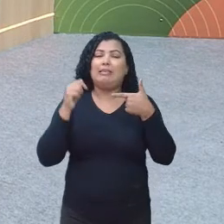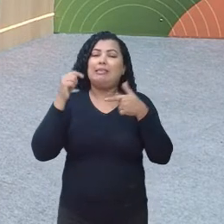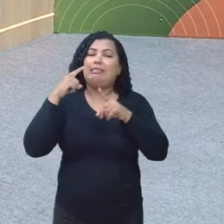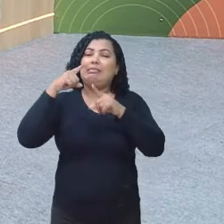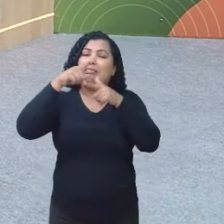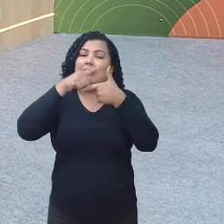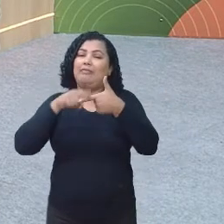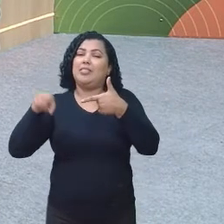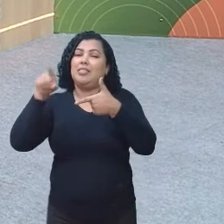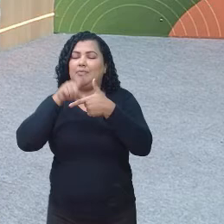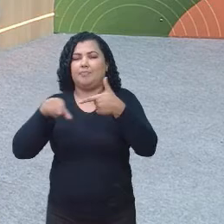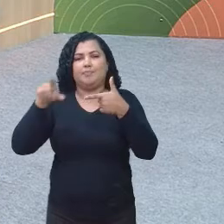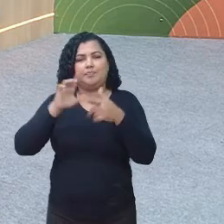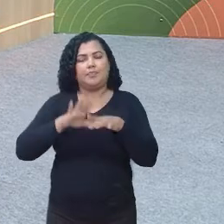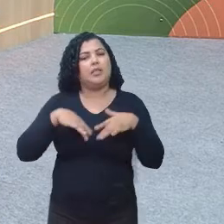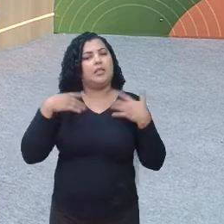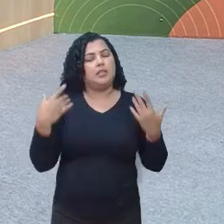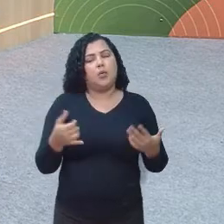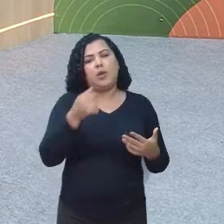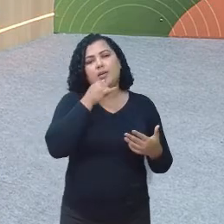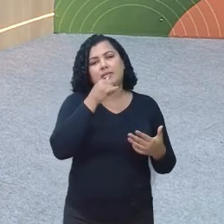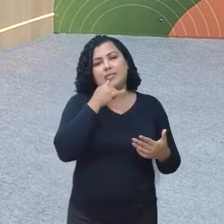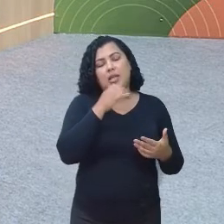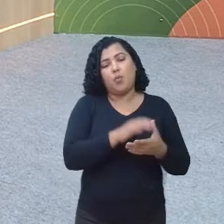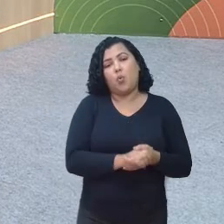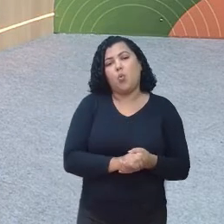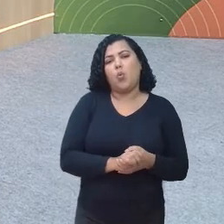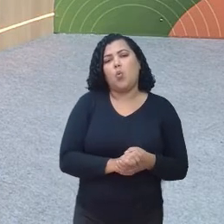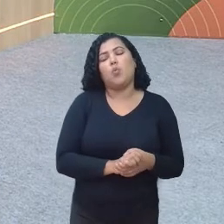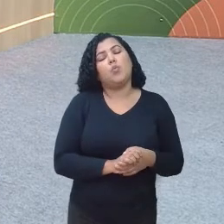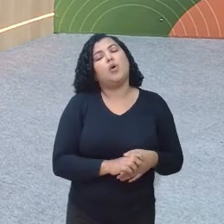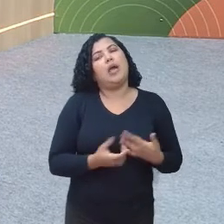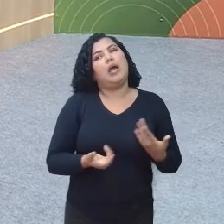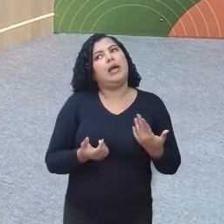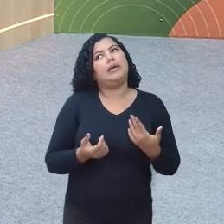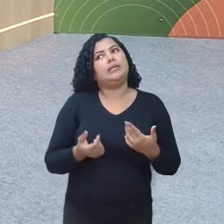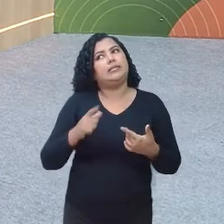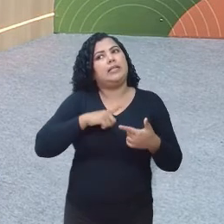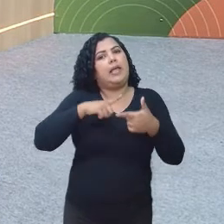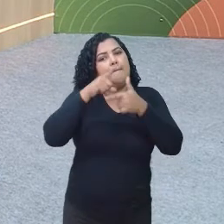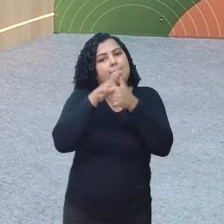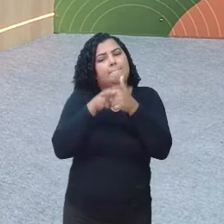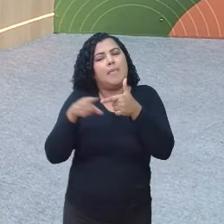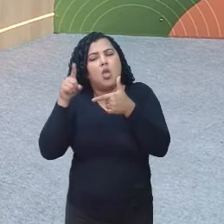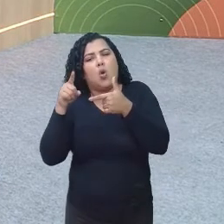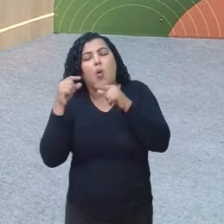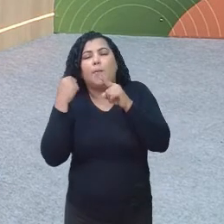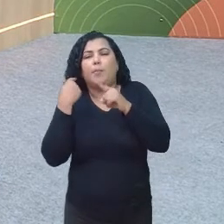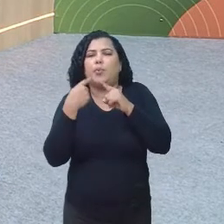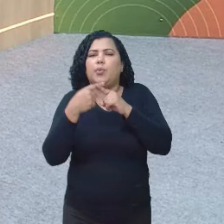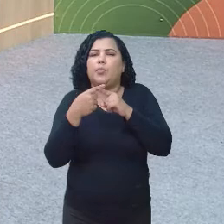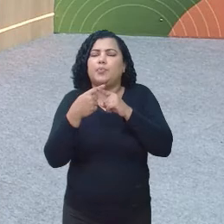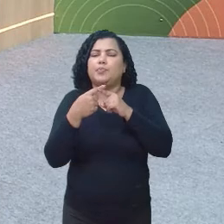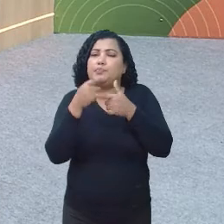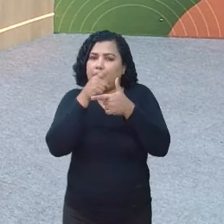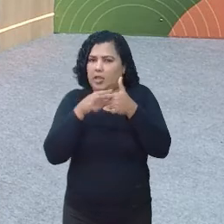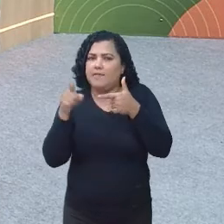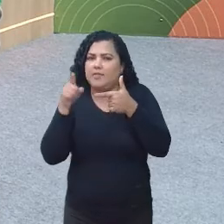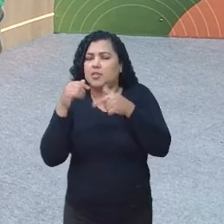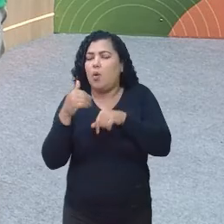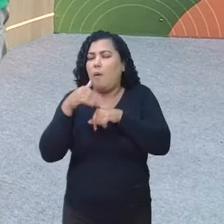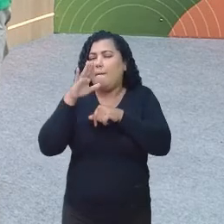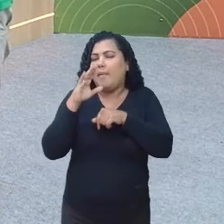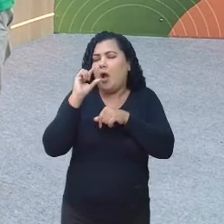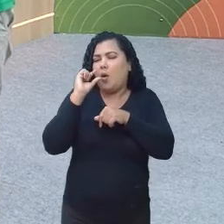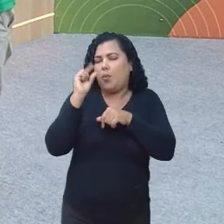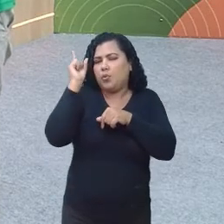que muitas vezes essa que teve um grau de dificuldade maior é justamente porque a passagem inversa ela deixa algumas lacunas